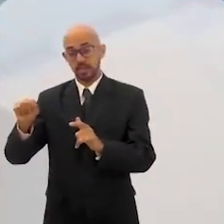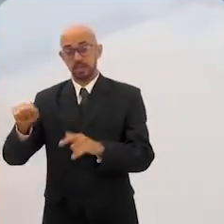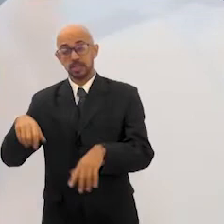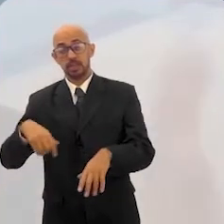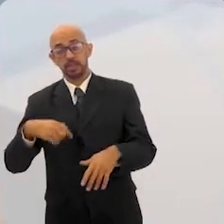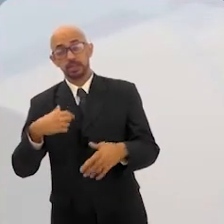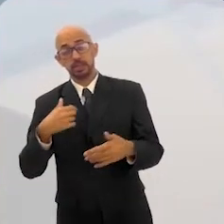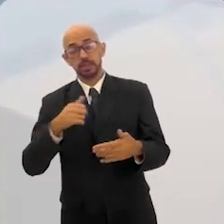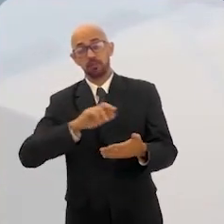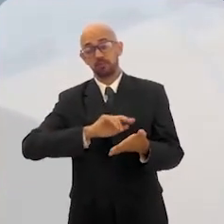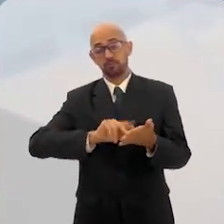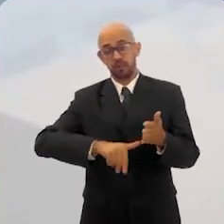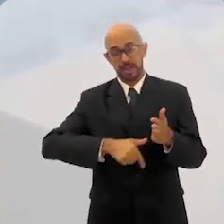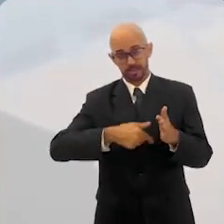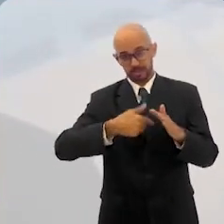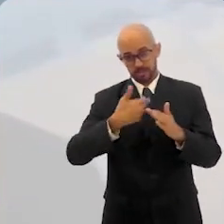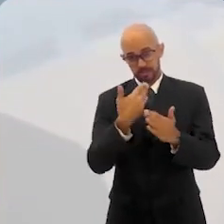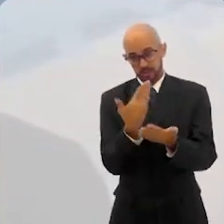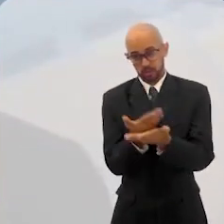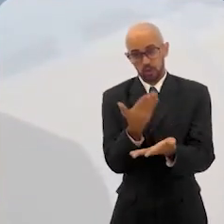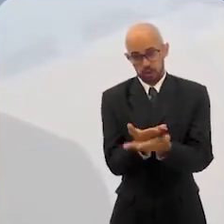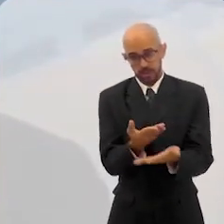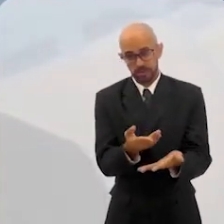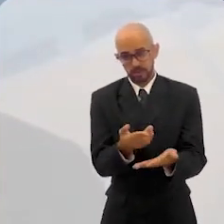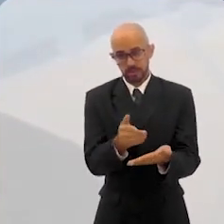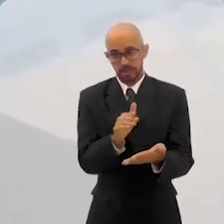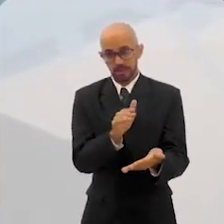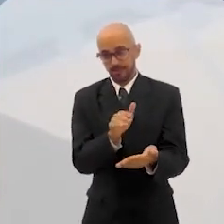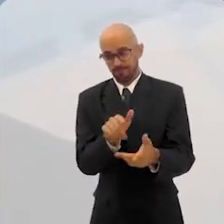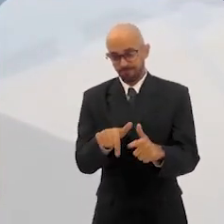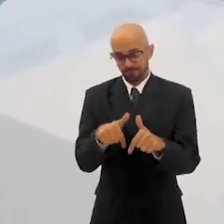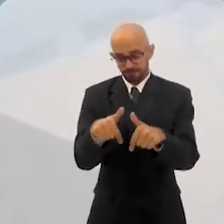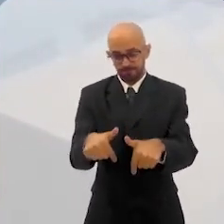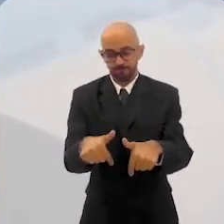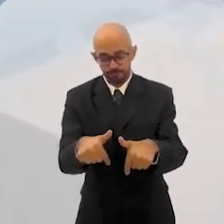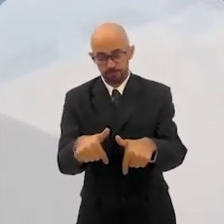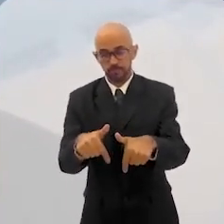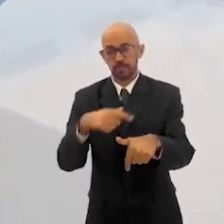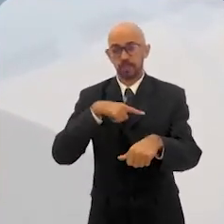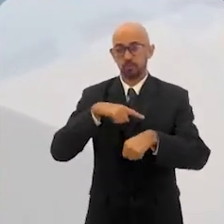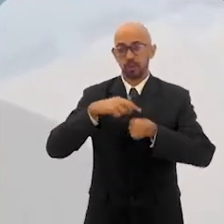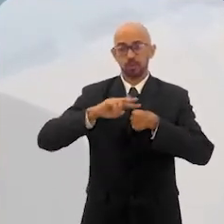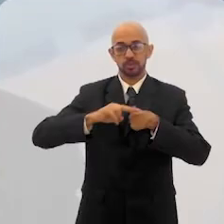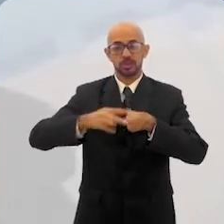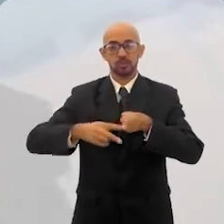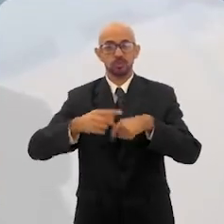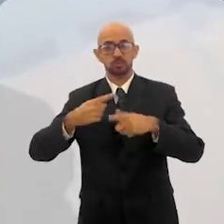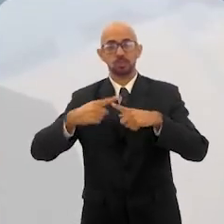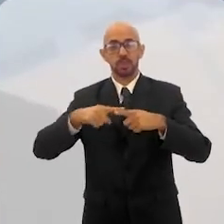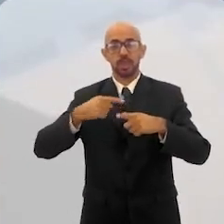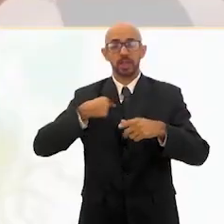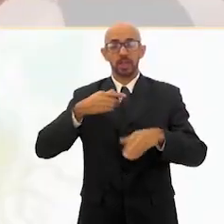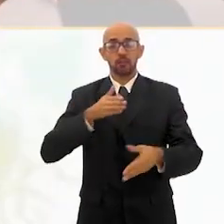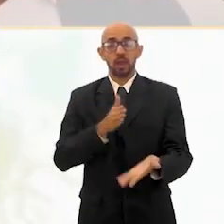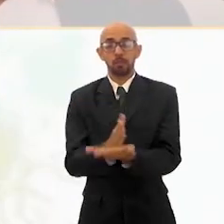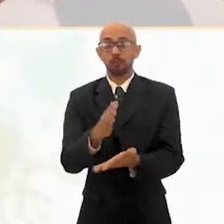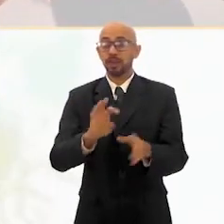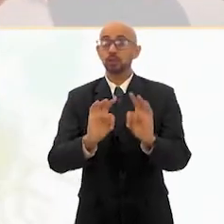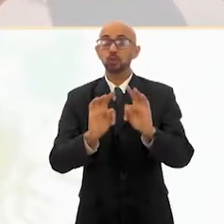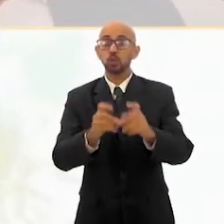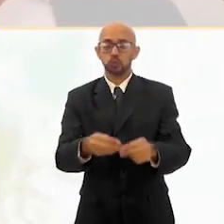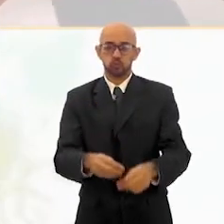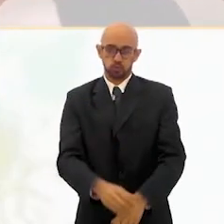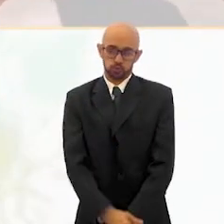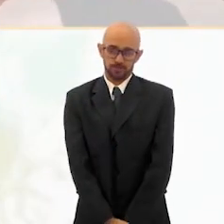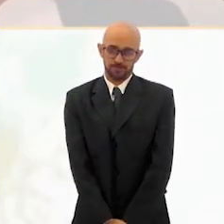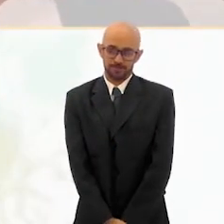né, fundações, e essa dedicação ela gerou um resultado interessante, porque eu passei em todas. Todas